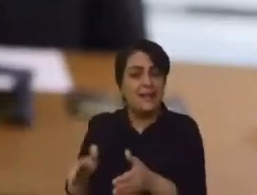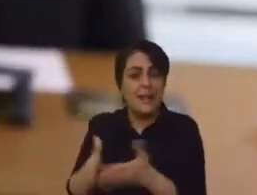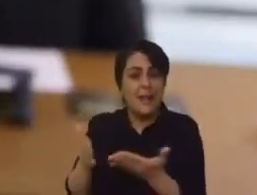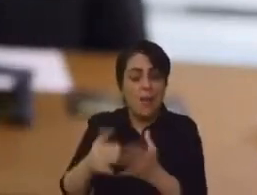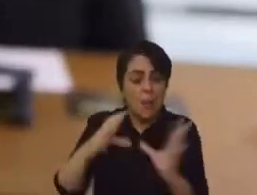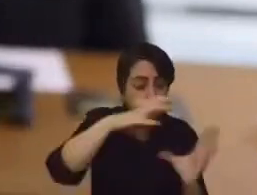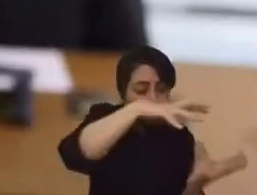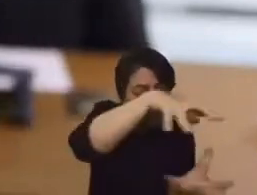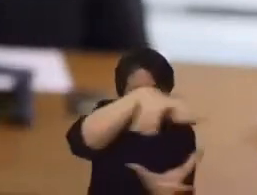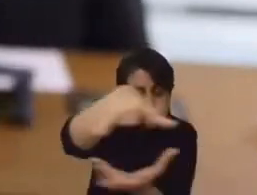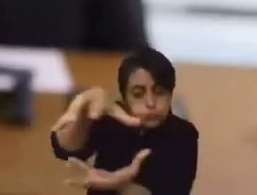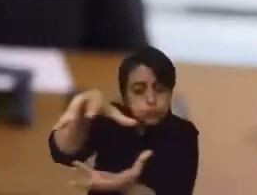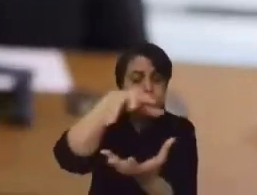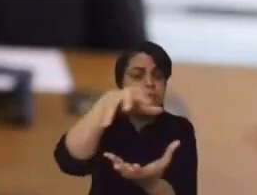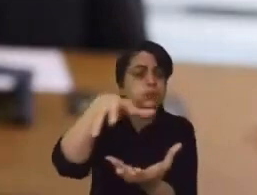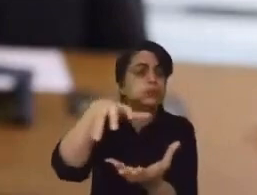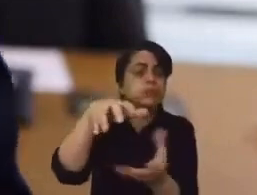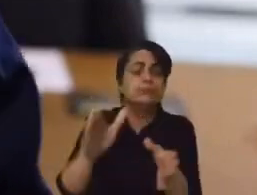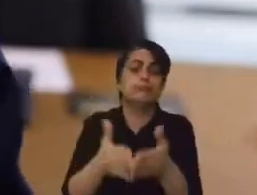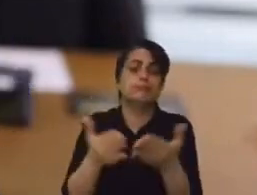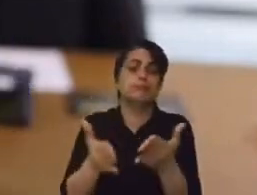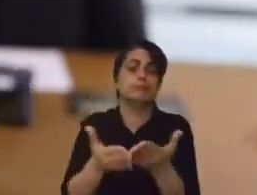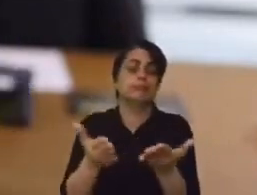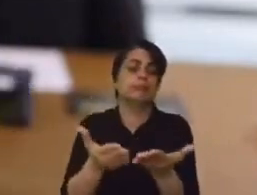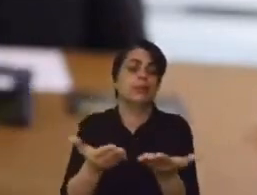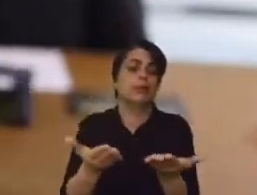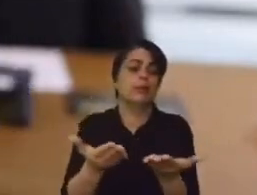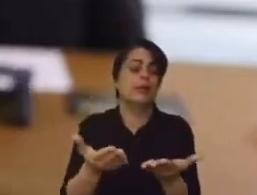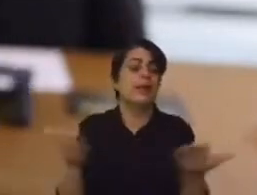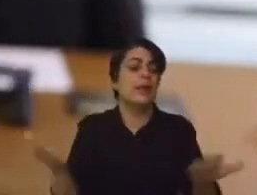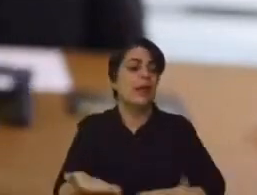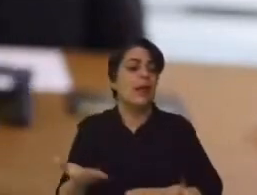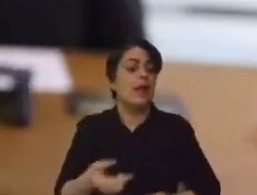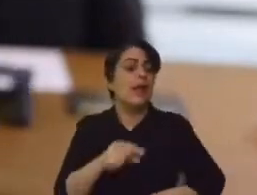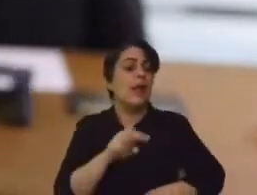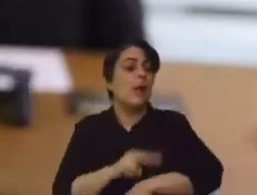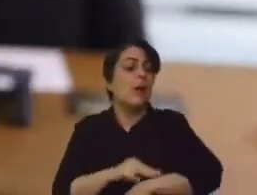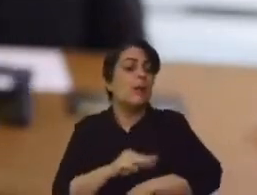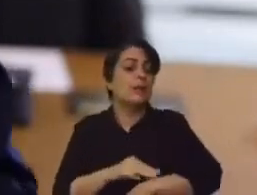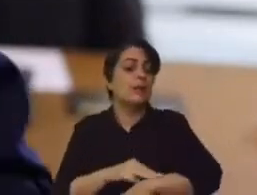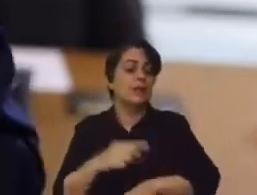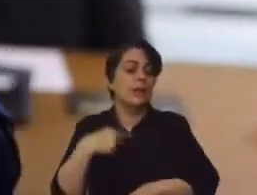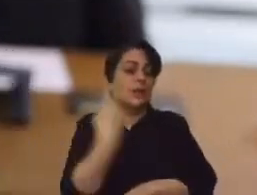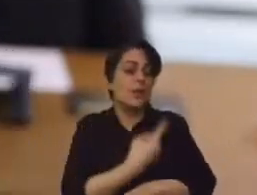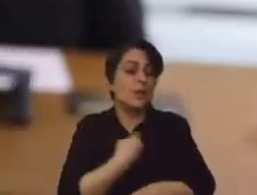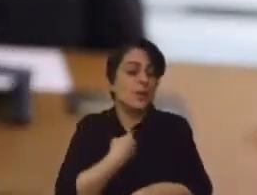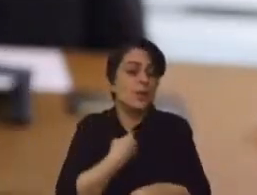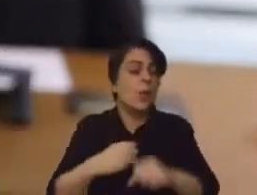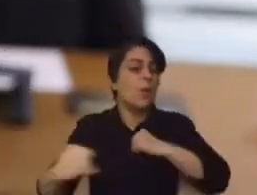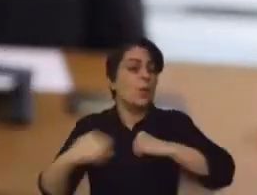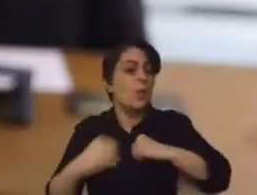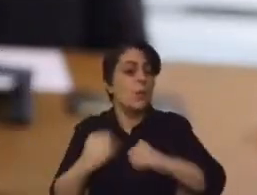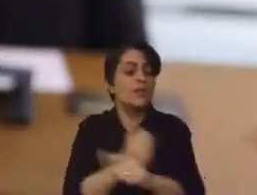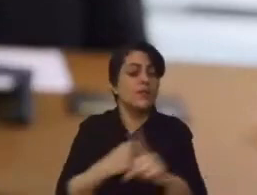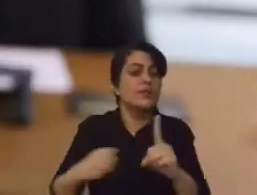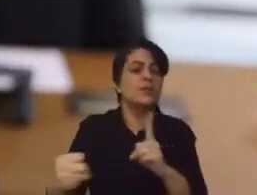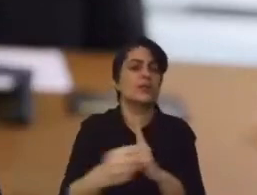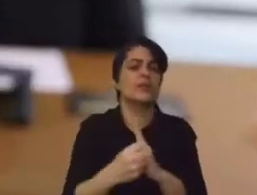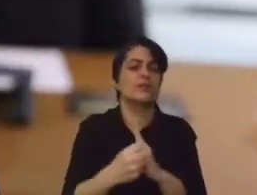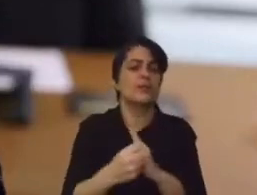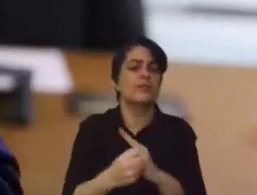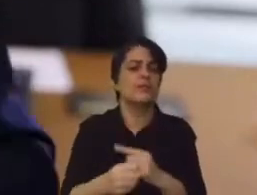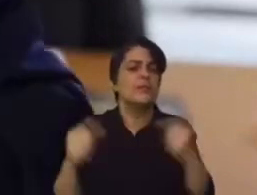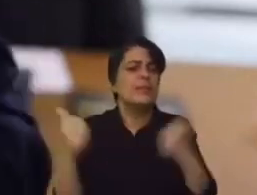eu acho que nós estamos num momento em que nós, dirigentes sindicais, nós do movimento social, precisamos nos indignar